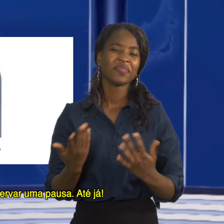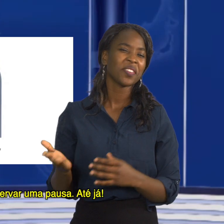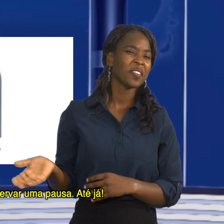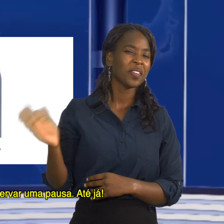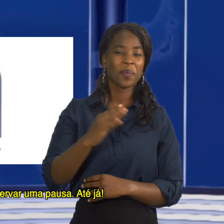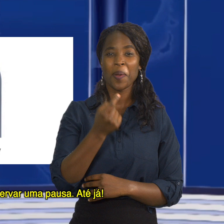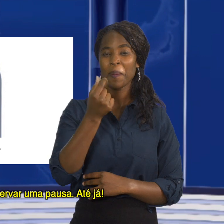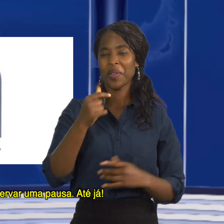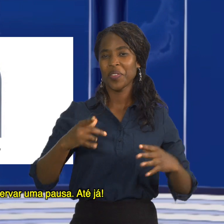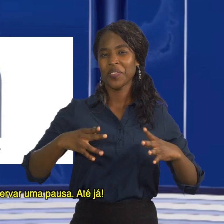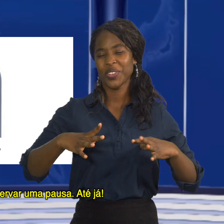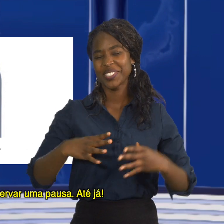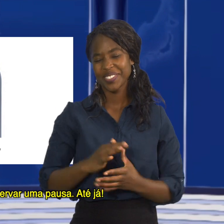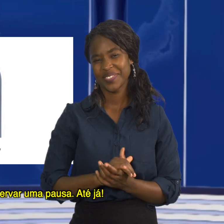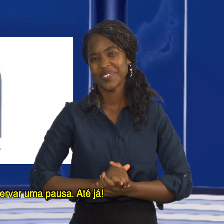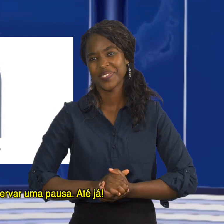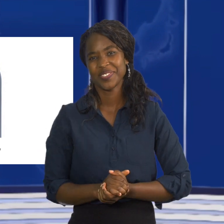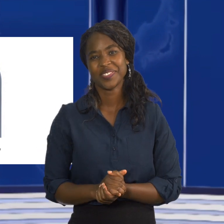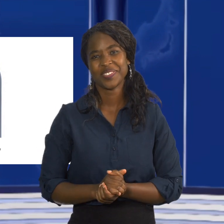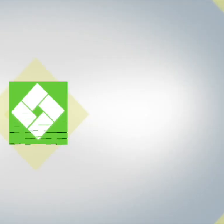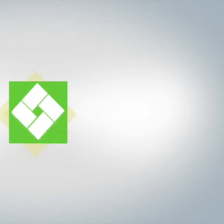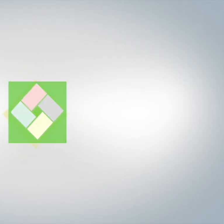isso. Vamos observar uma pausa. Até já!